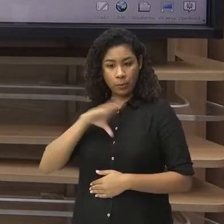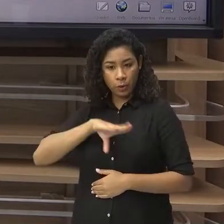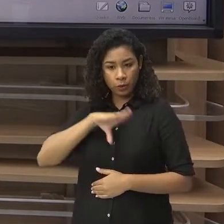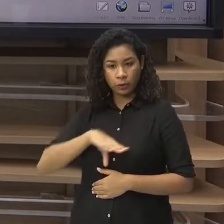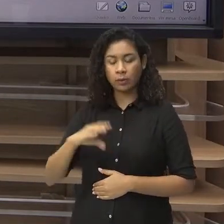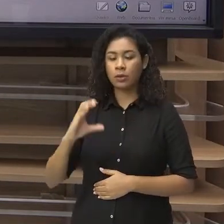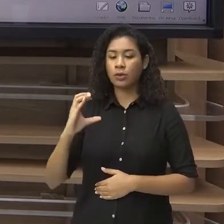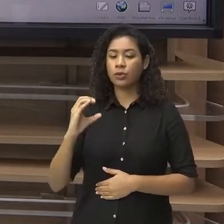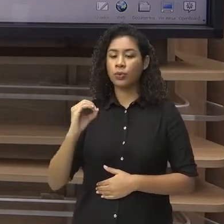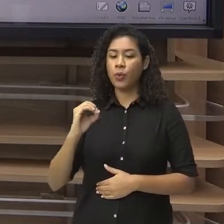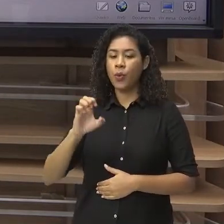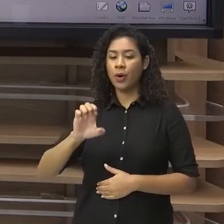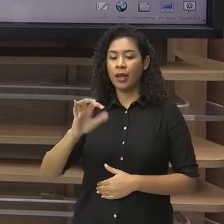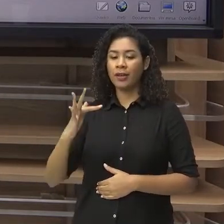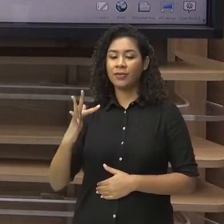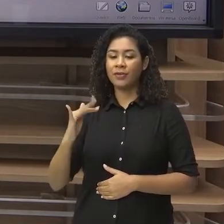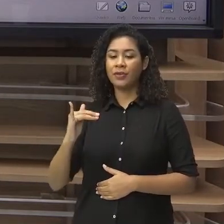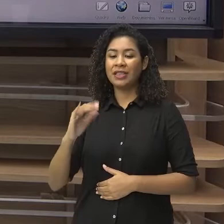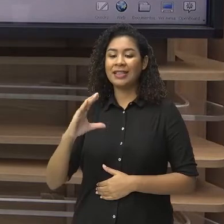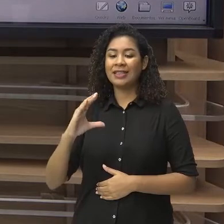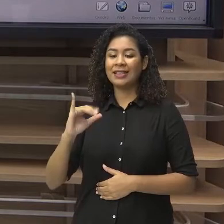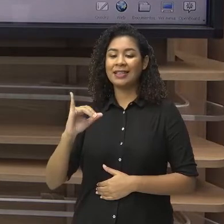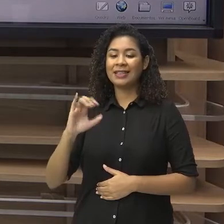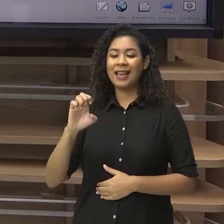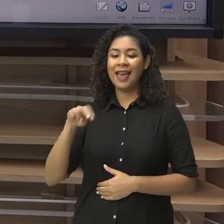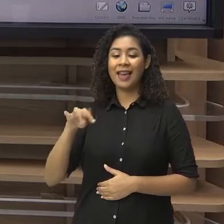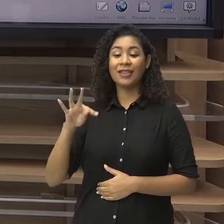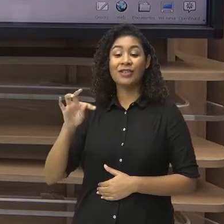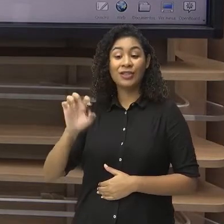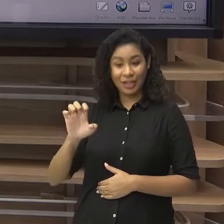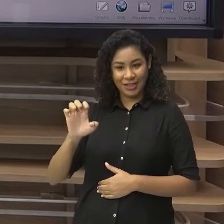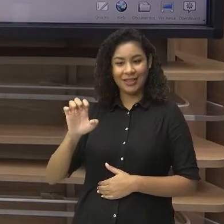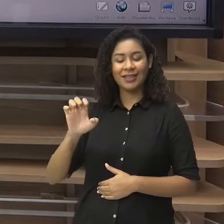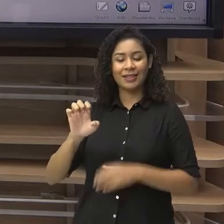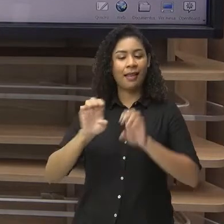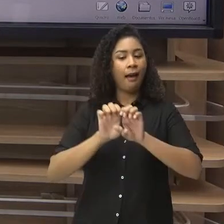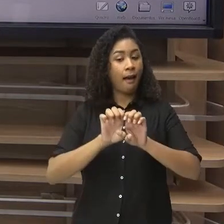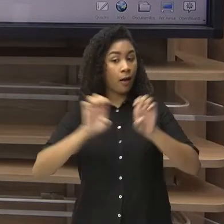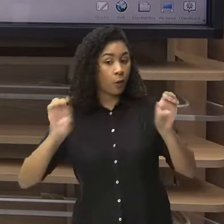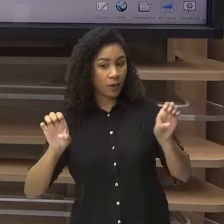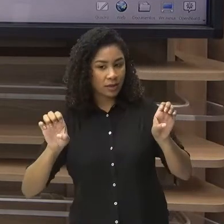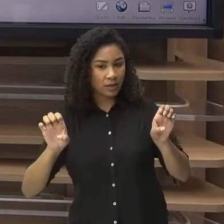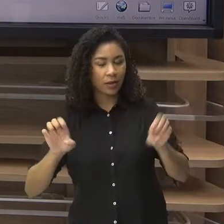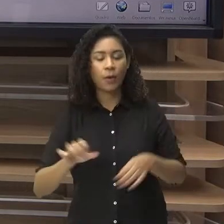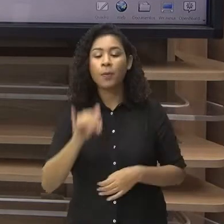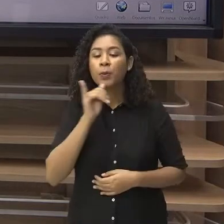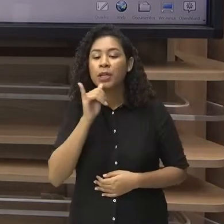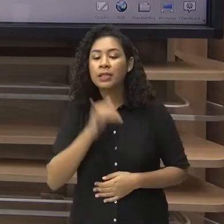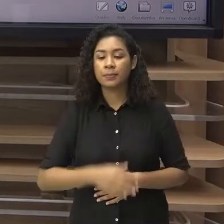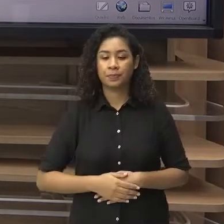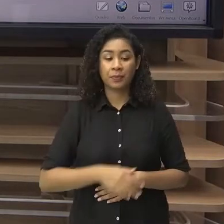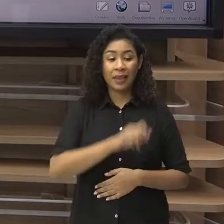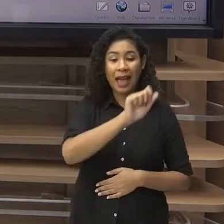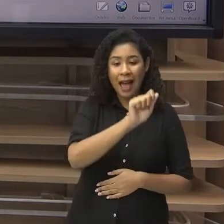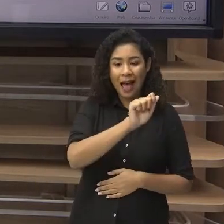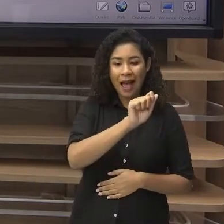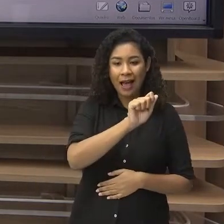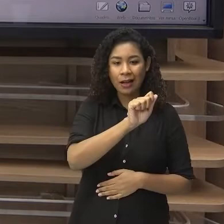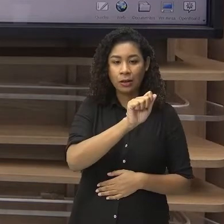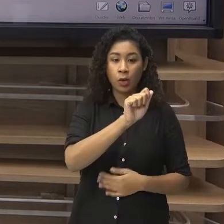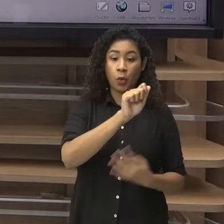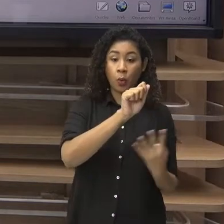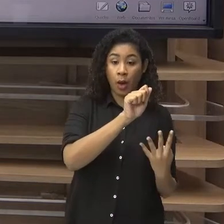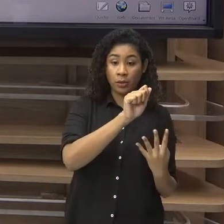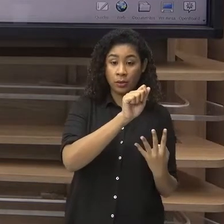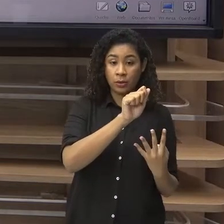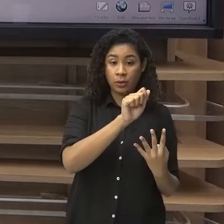foi dada, ou da equação que foi dada. Vejam, a equação, coeficiente A, que é 4, coeficiente B, que é